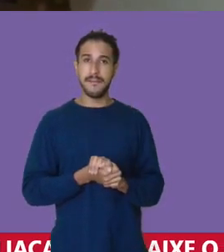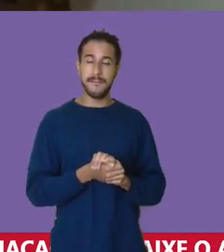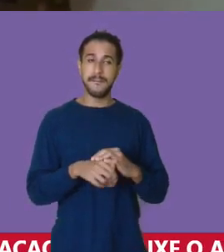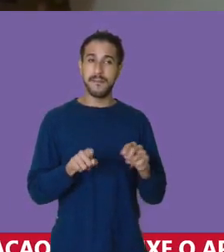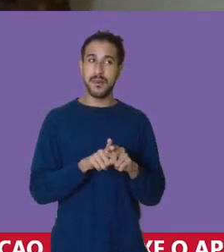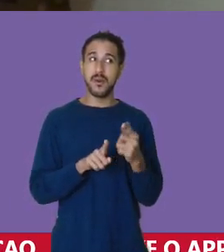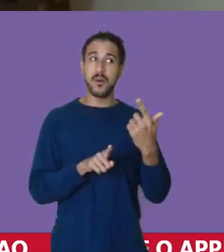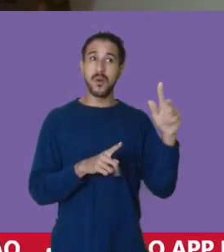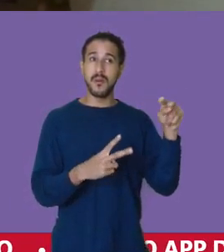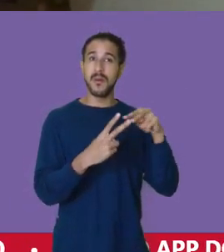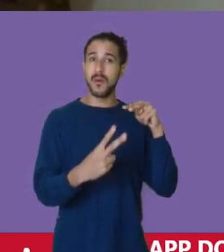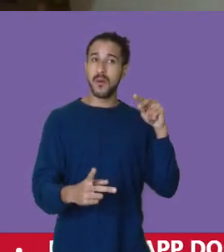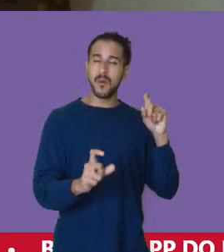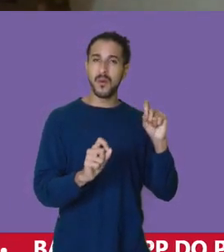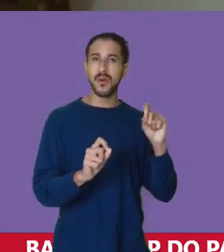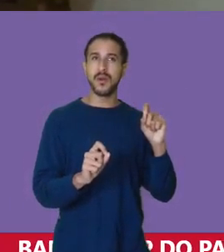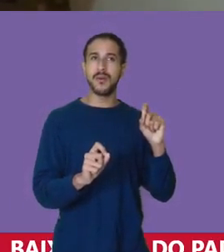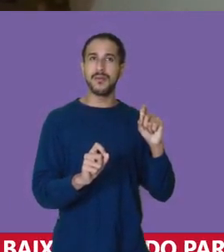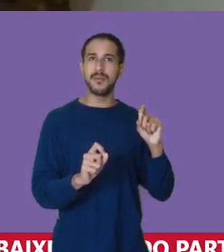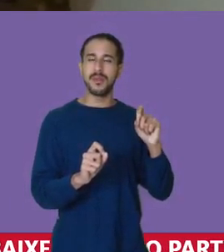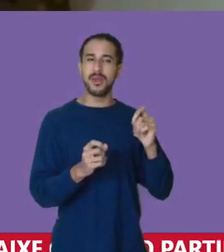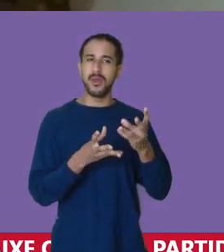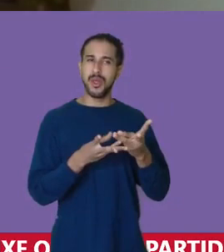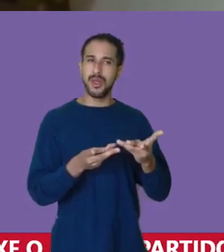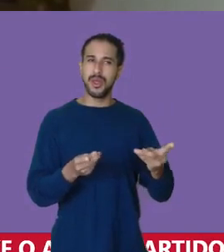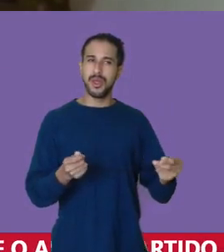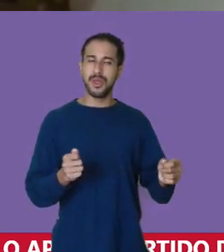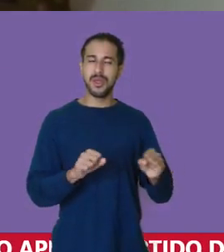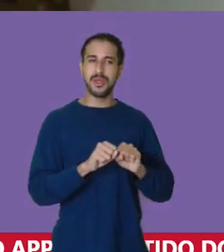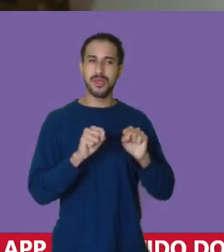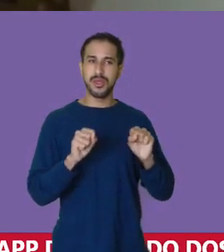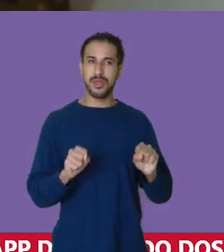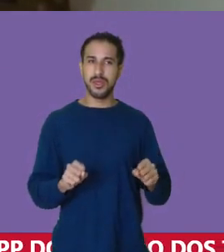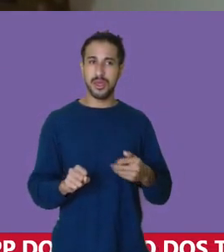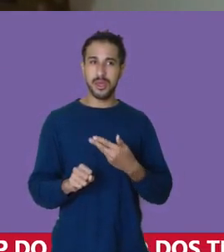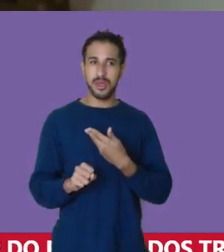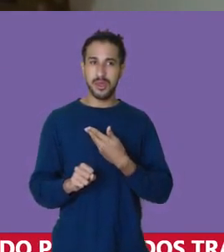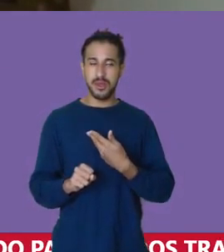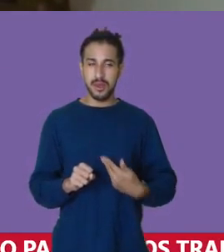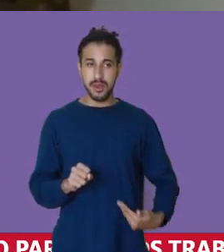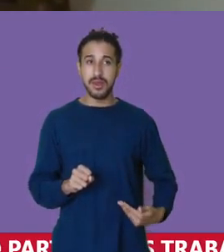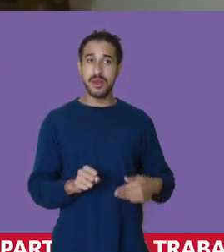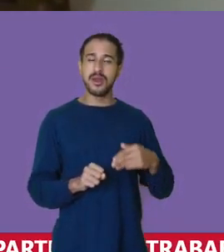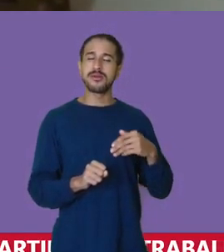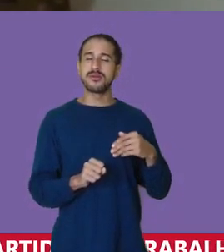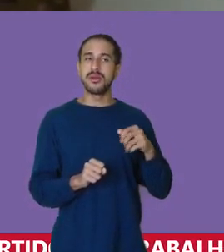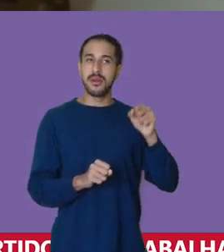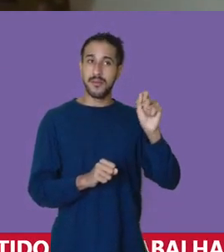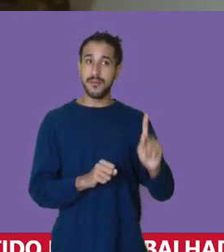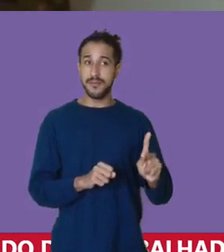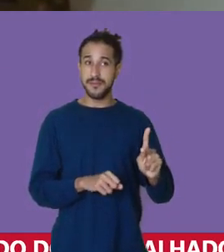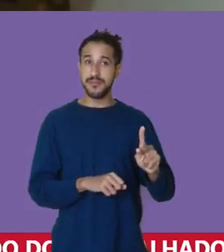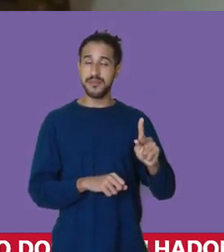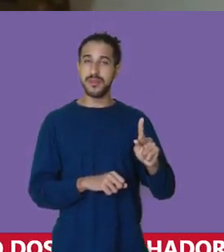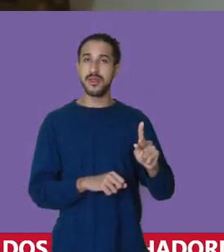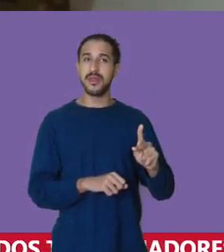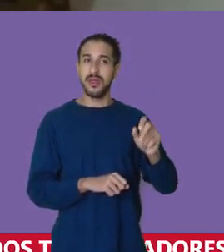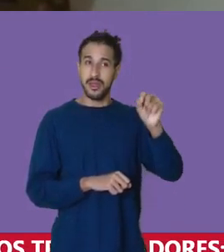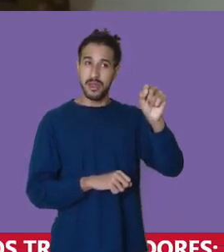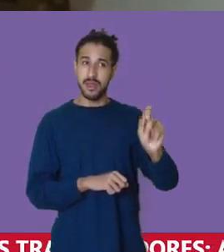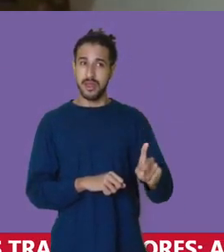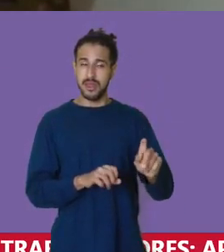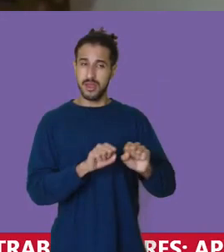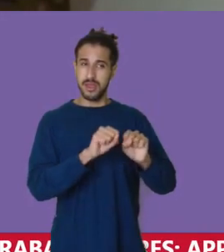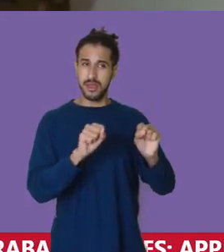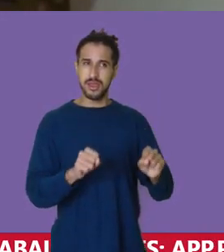de um outro lado, também o desmonte do sistema público de previdência. Porque, sem dúvida, que a previdência, sendo um